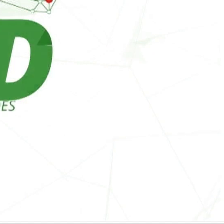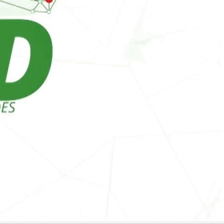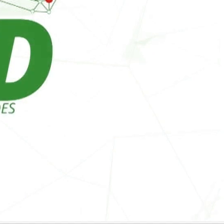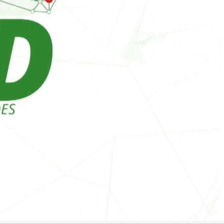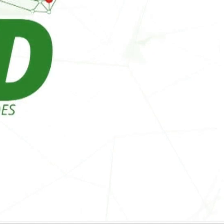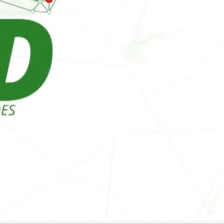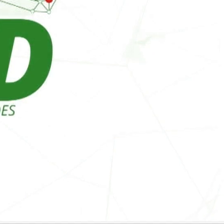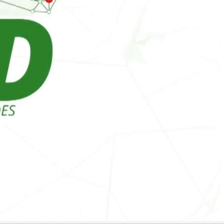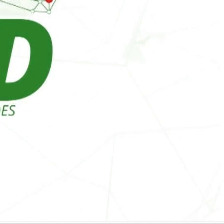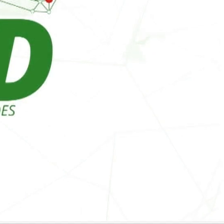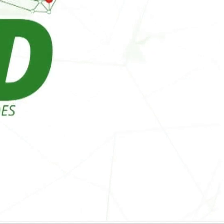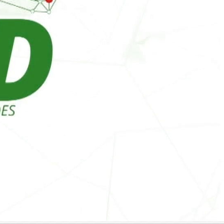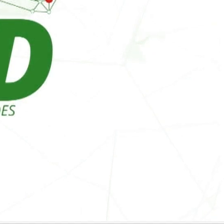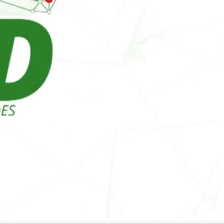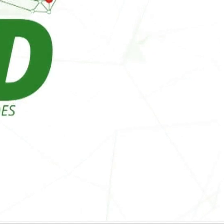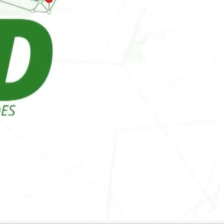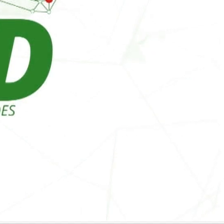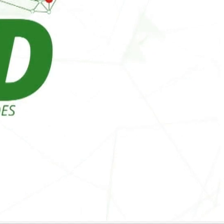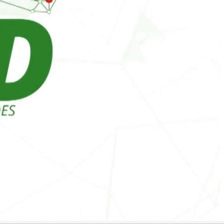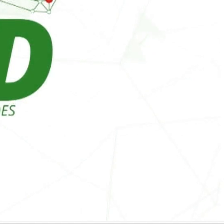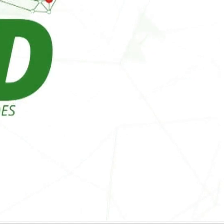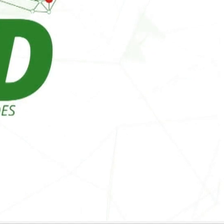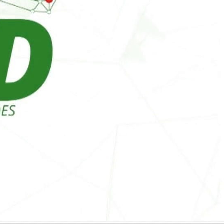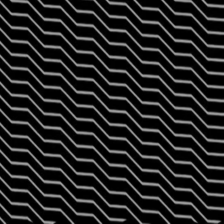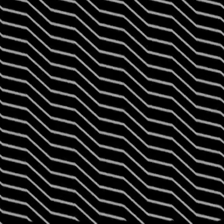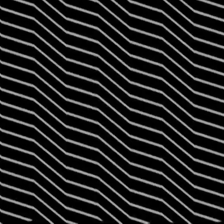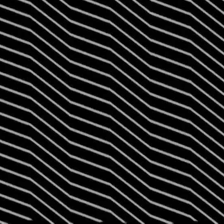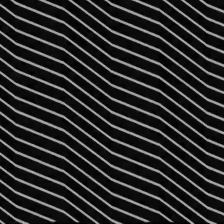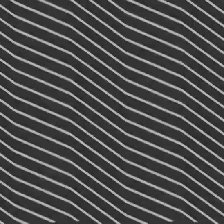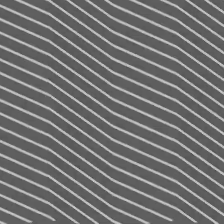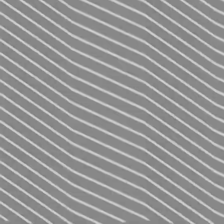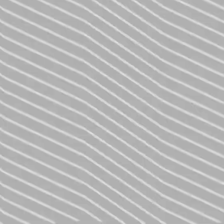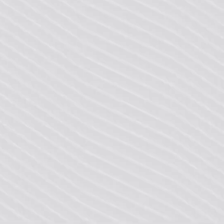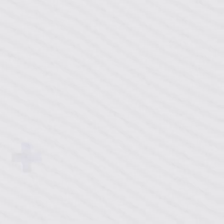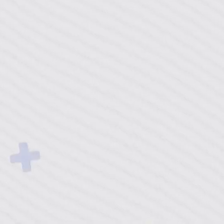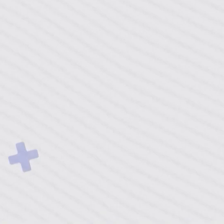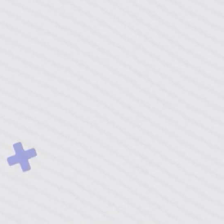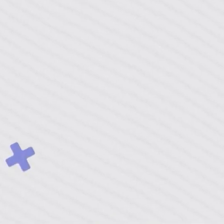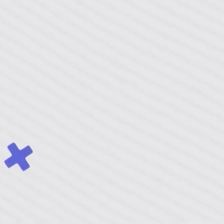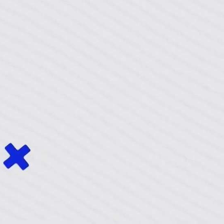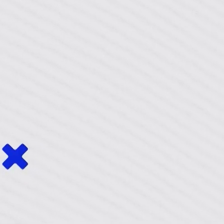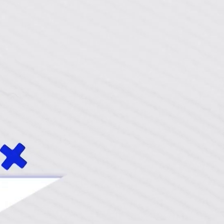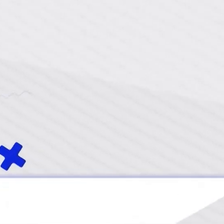Educação à distância, mudando realidades.